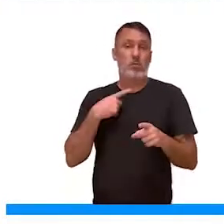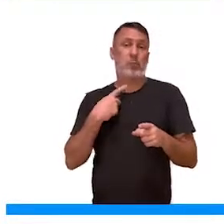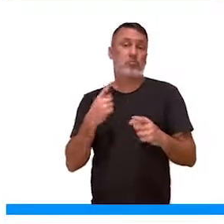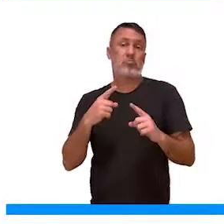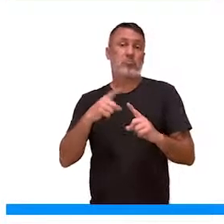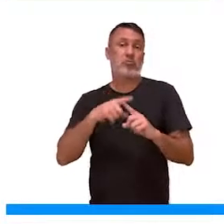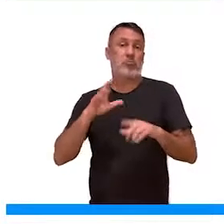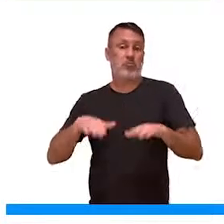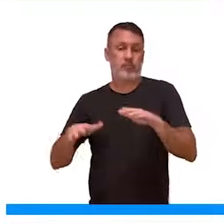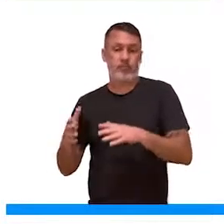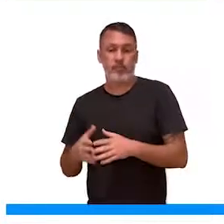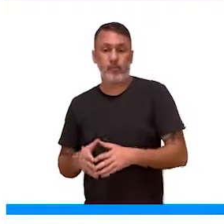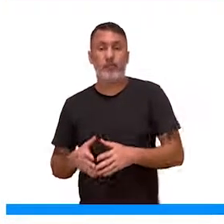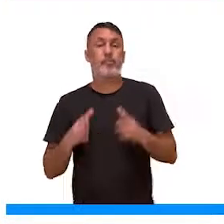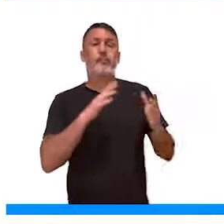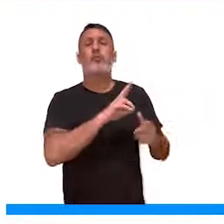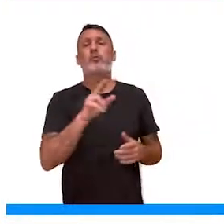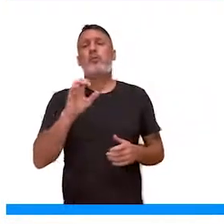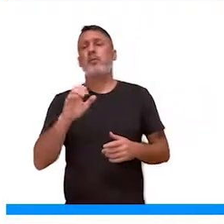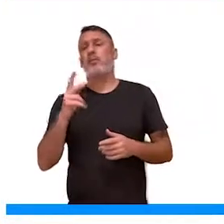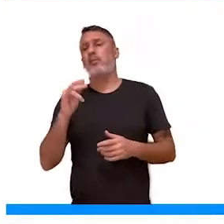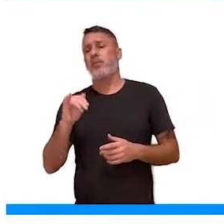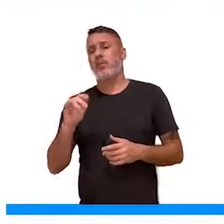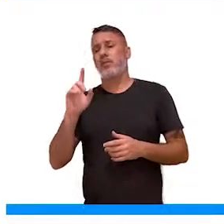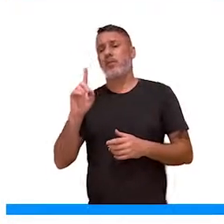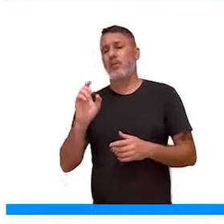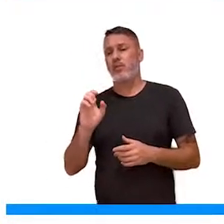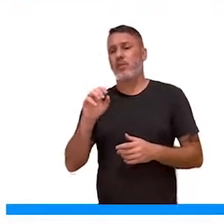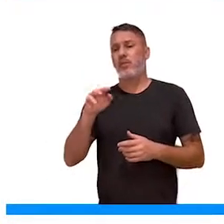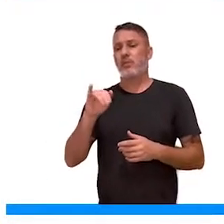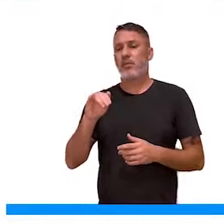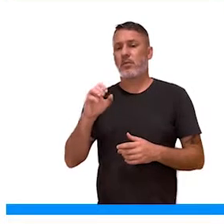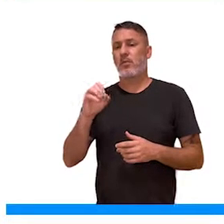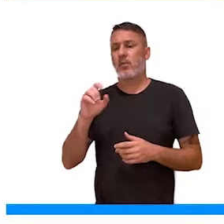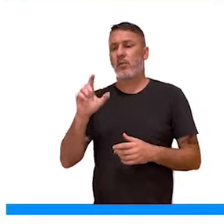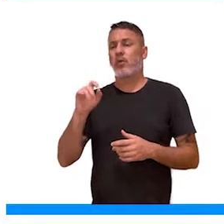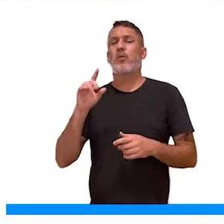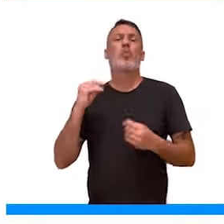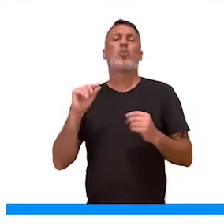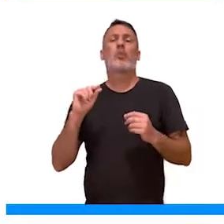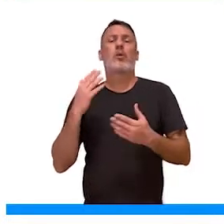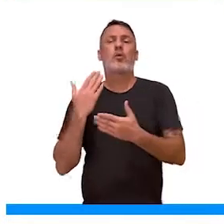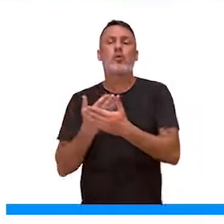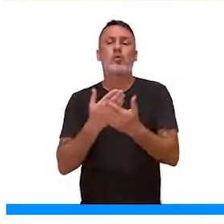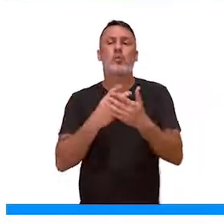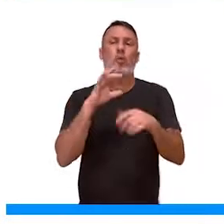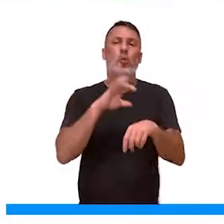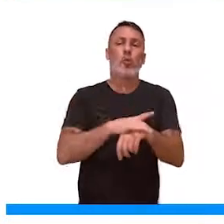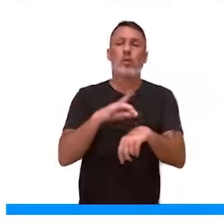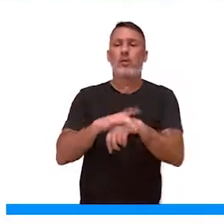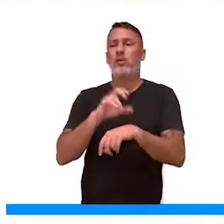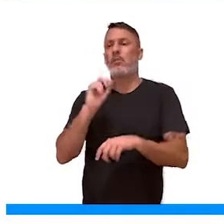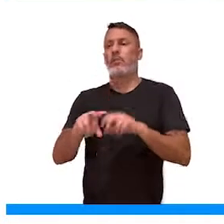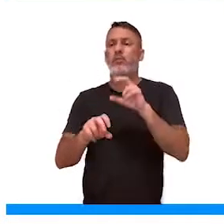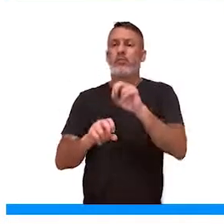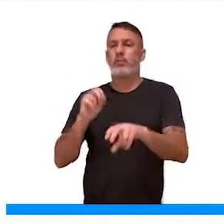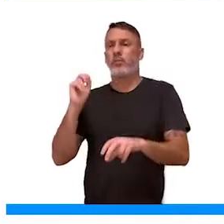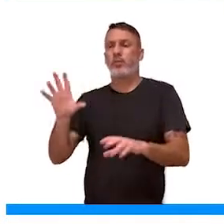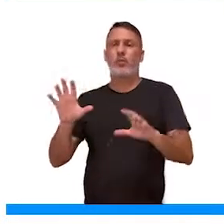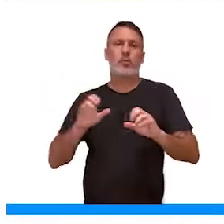doenças para o filho. E a epidemiologia, o que é isso? É o estudo das doenças transmissíveis